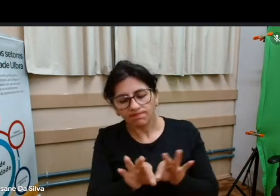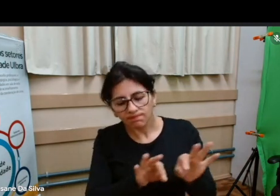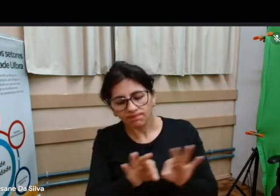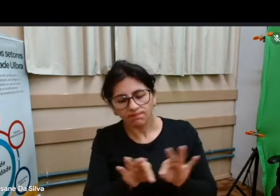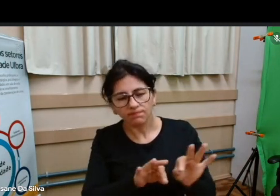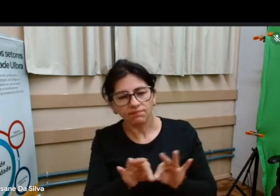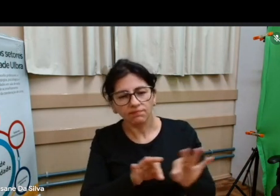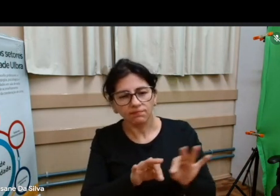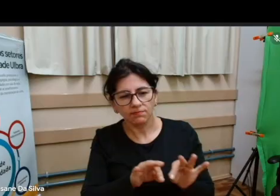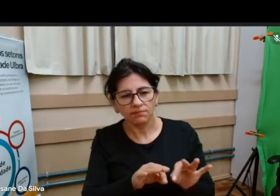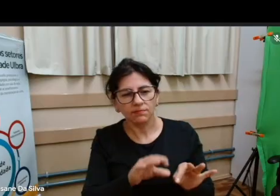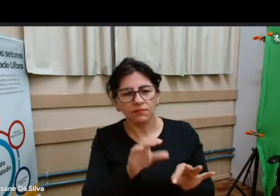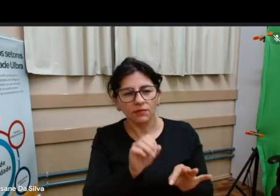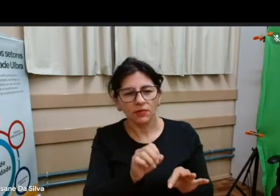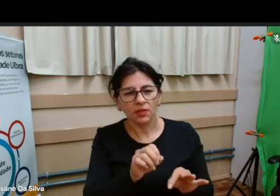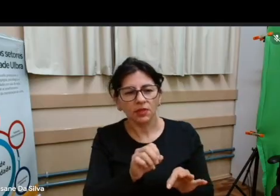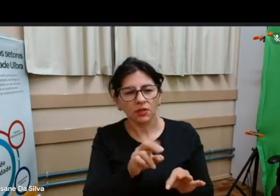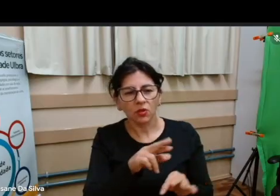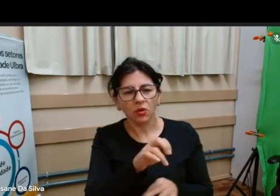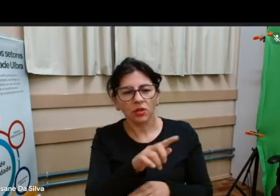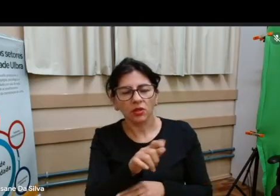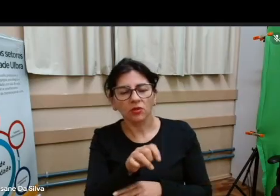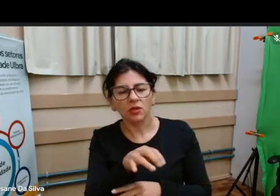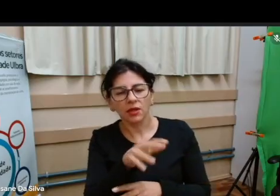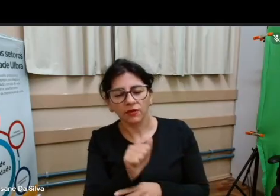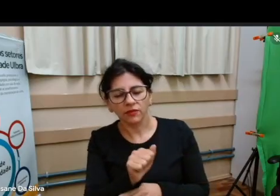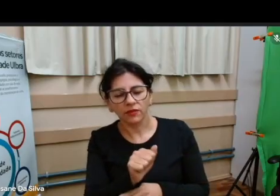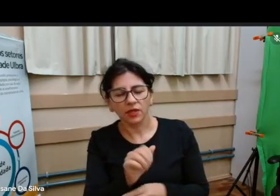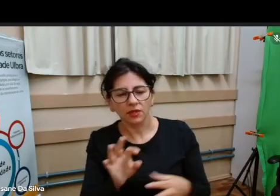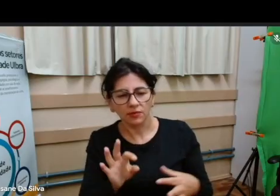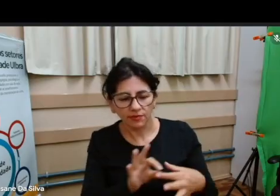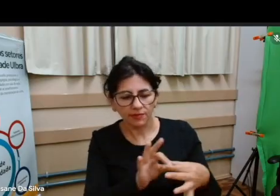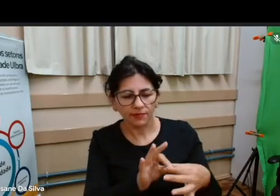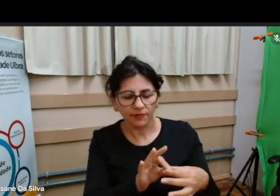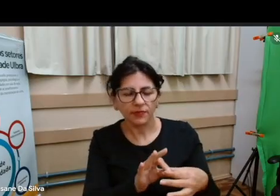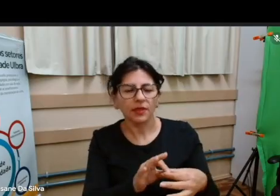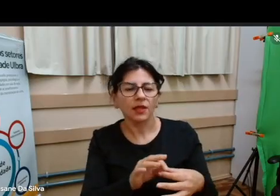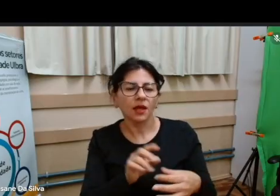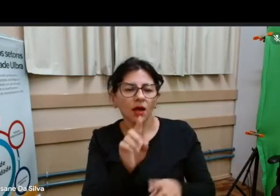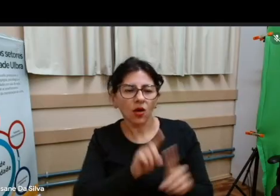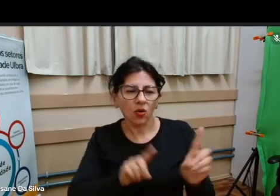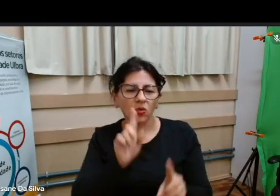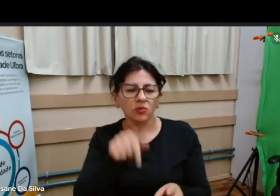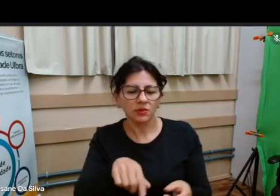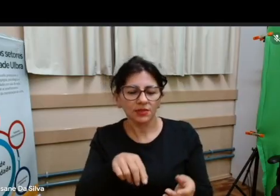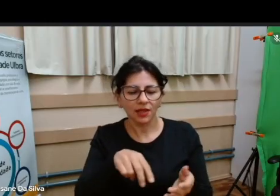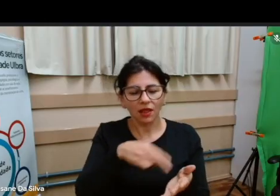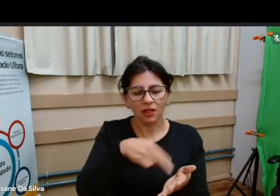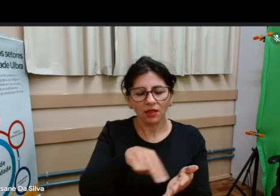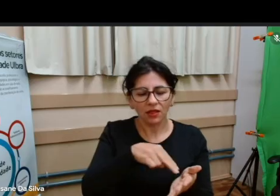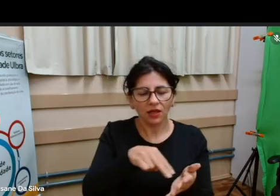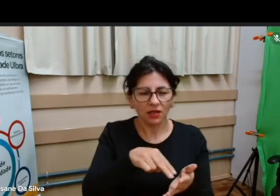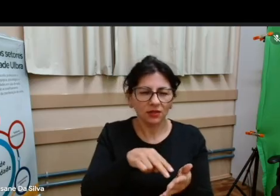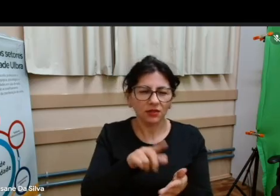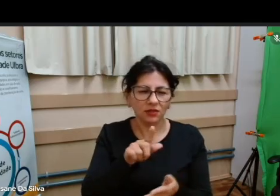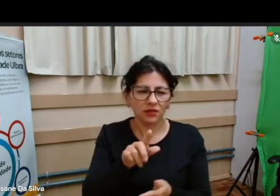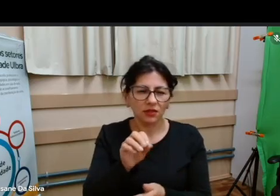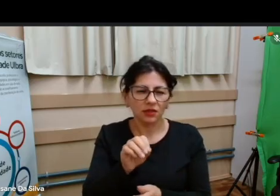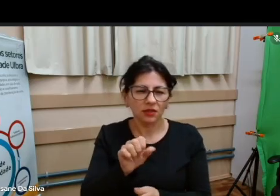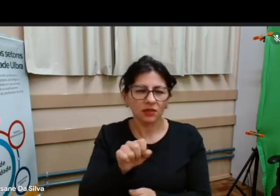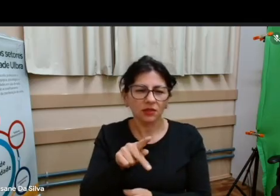vinculadas né alguns até chamam de dance gospel né E então assim